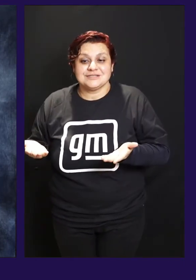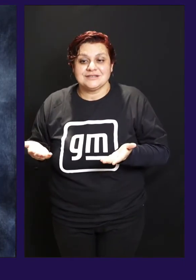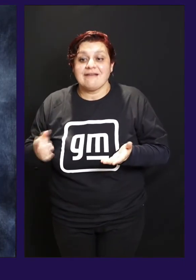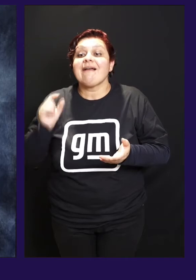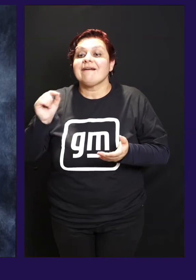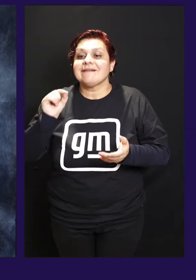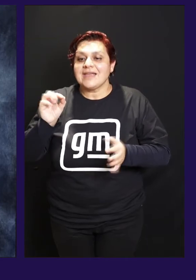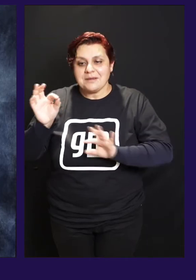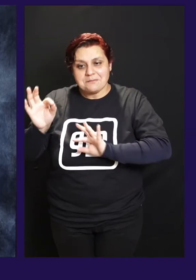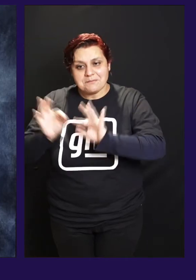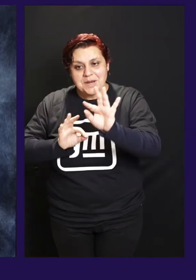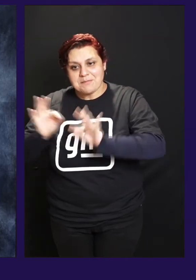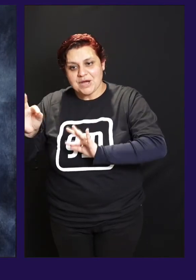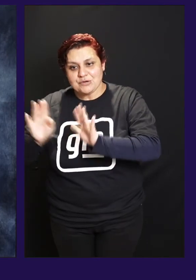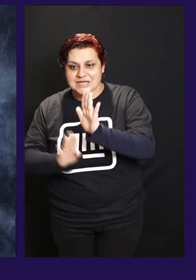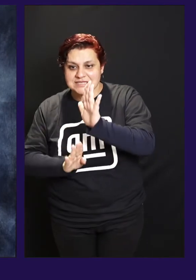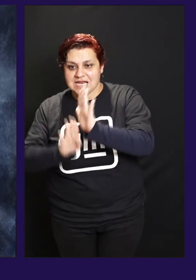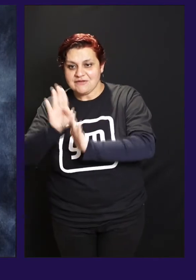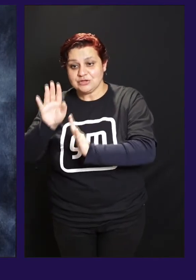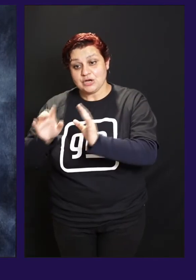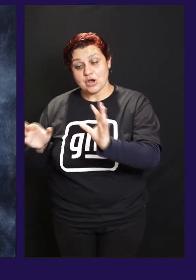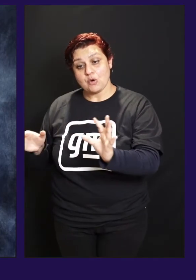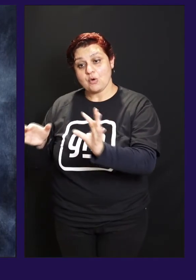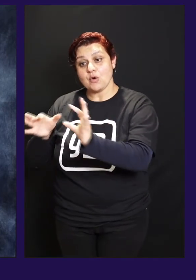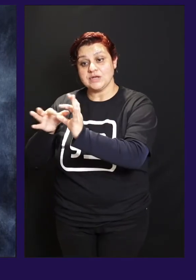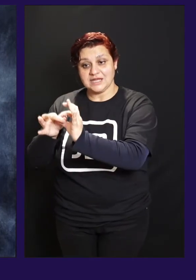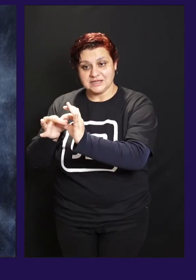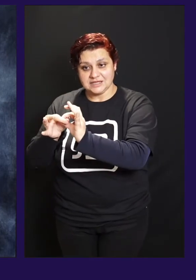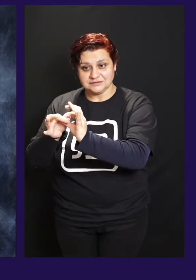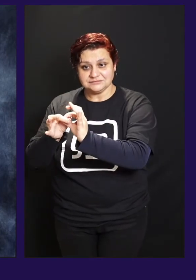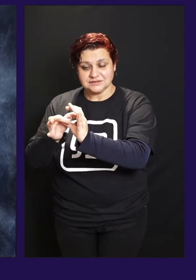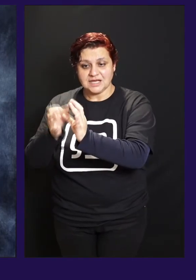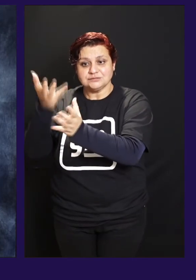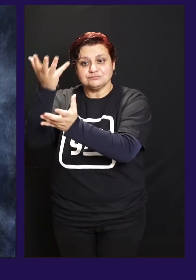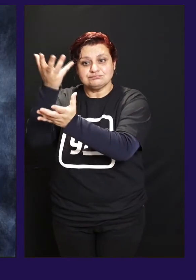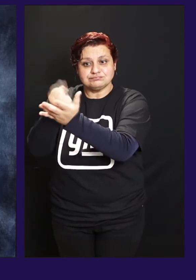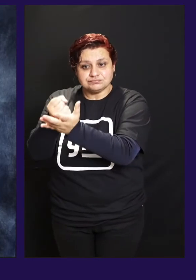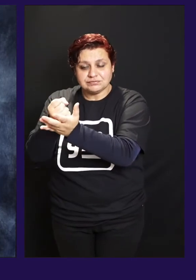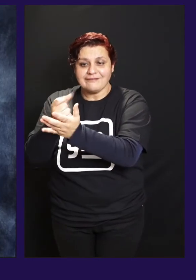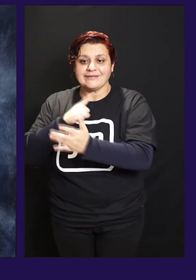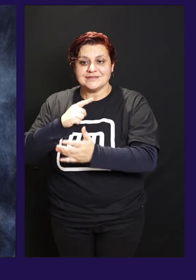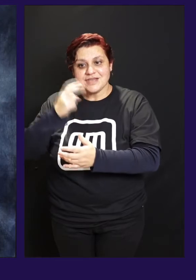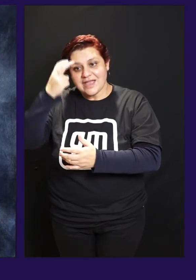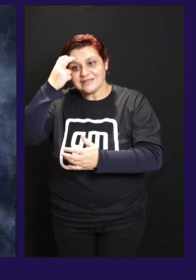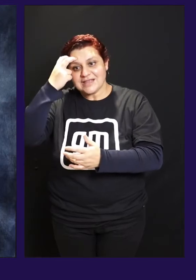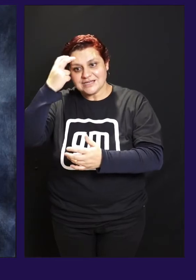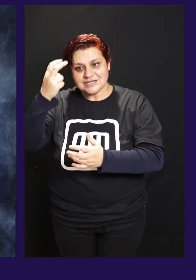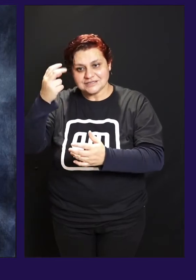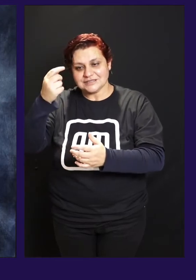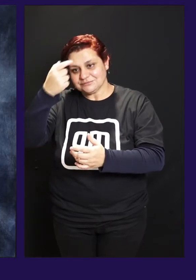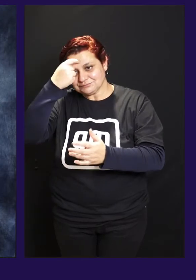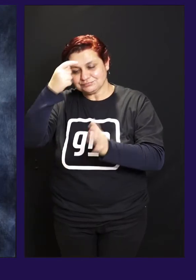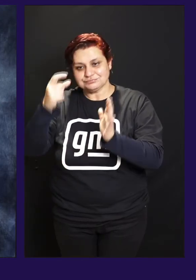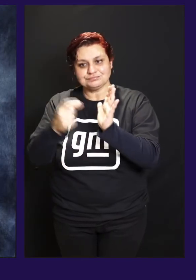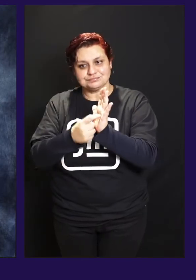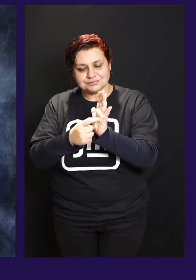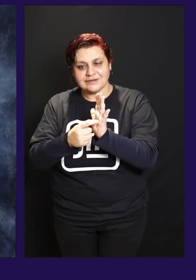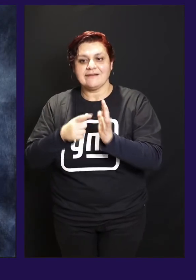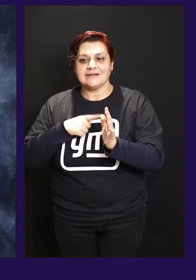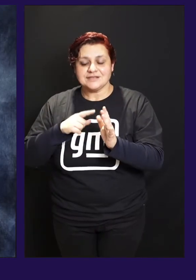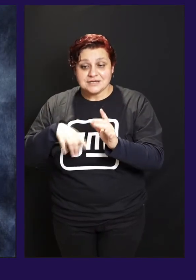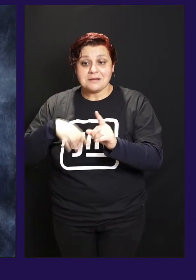favor, vir até aqui me ajudar a entrar no elevador? Eu falei: claro. Imaginei o que aconteceu, porque aquele elevador,